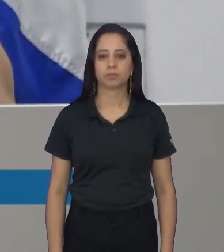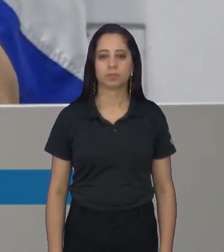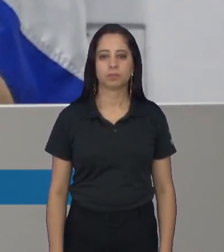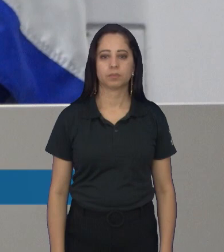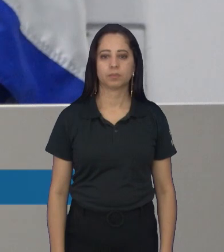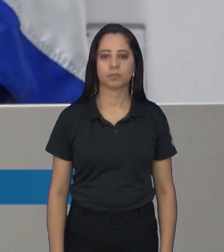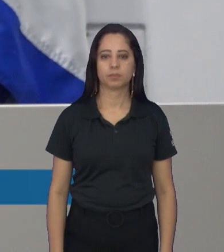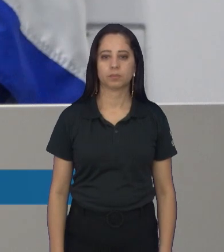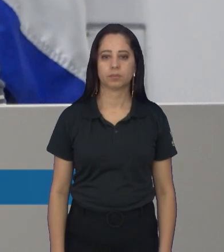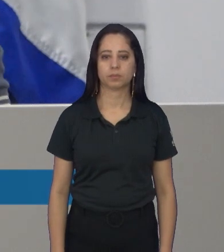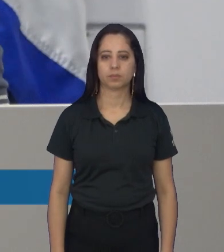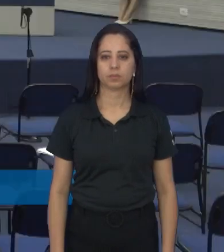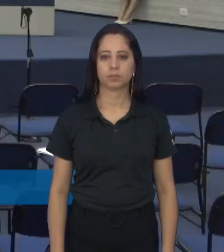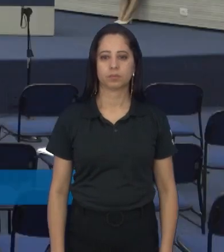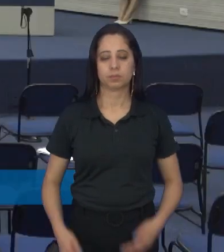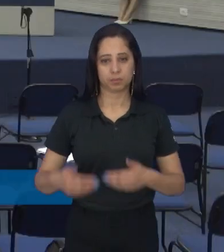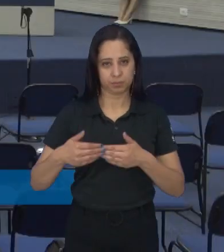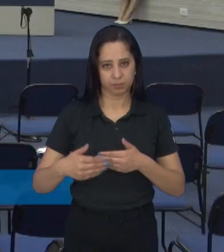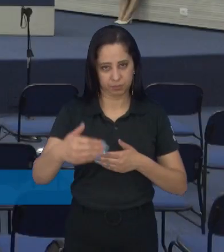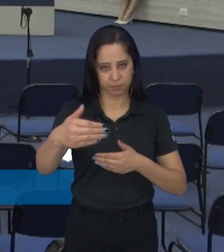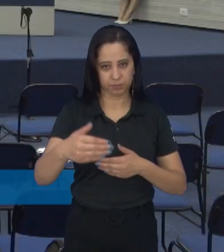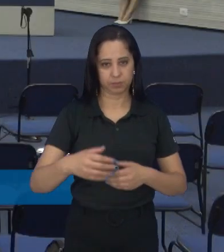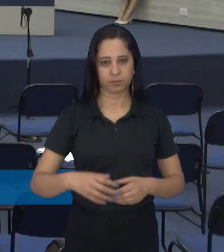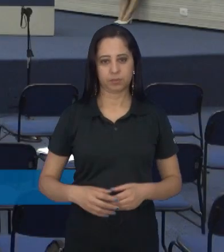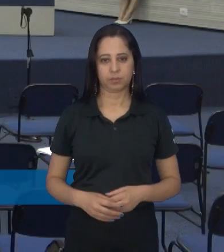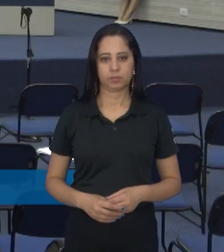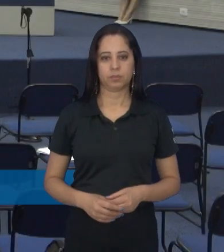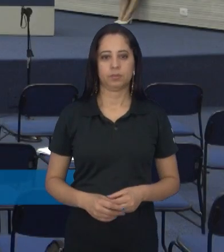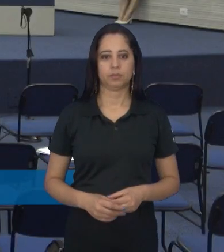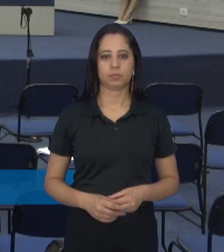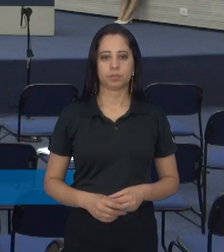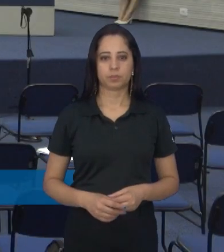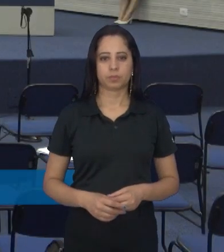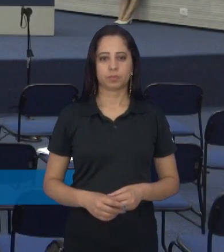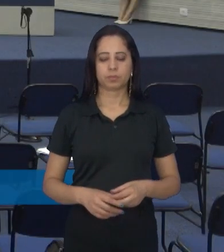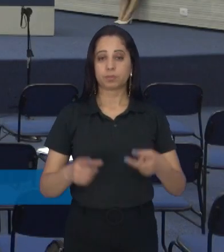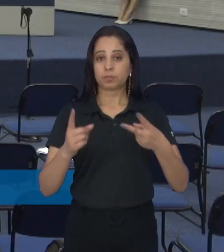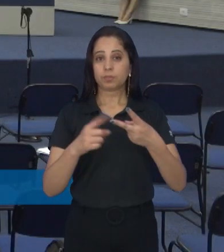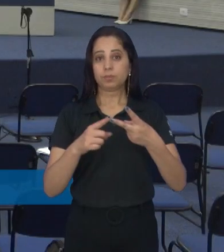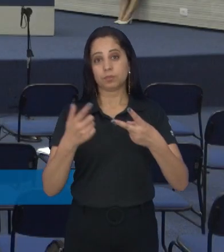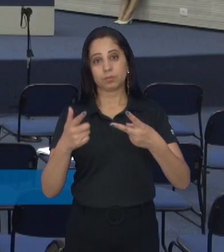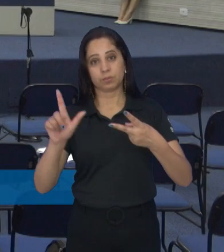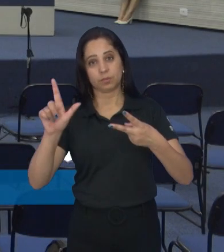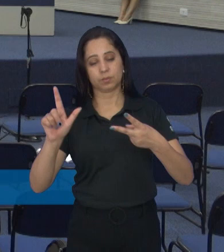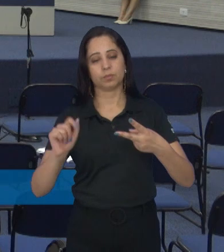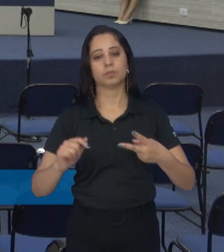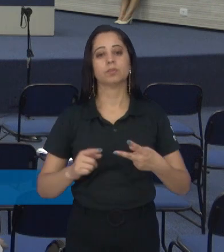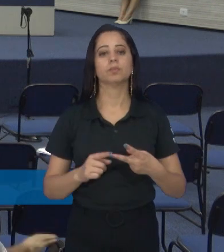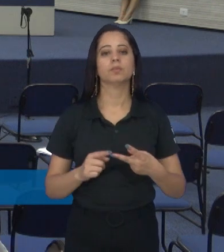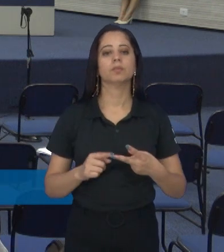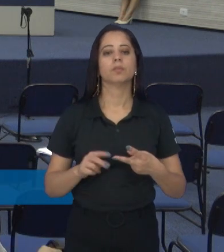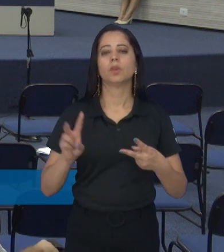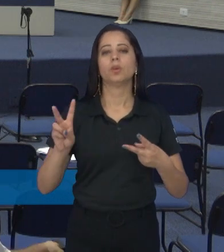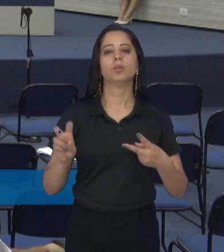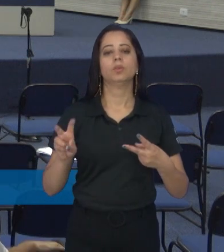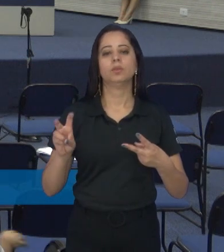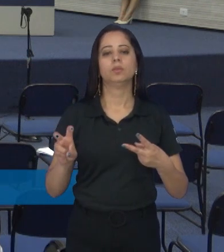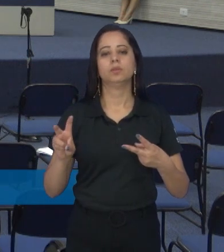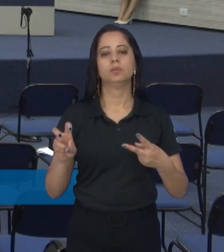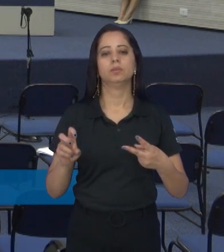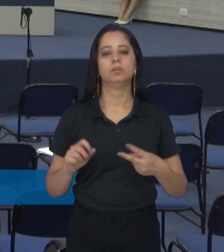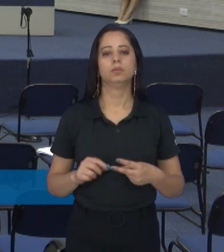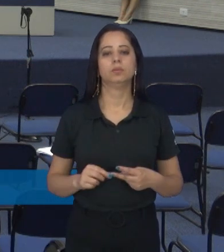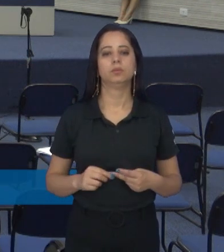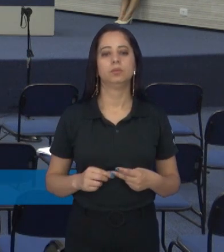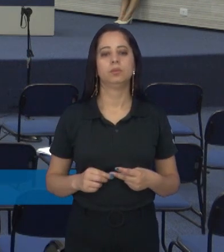M Oswaldo prossegue por favor se você e outra o outro comentário do Petite aqui diz essa relação